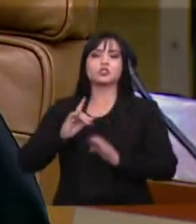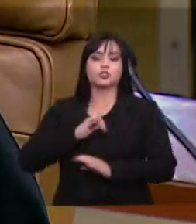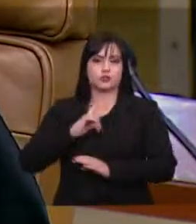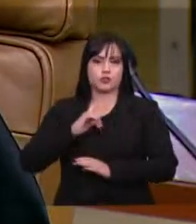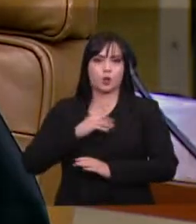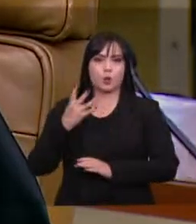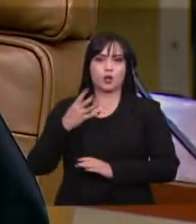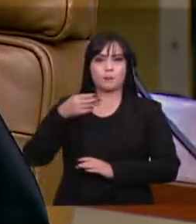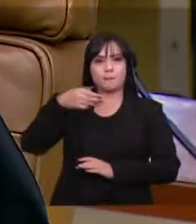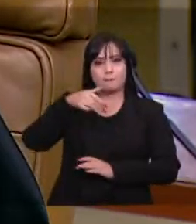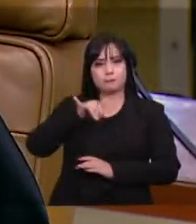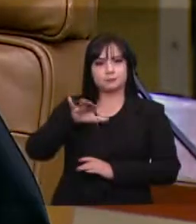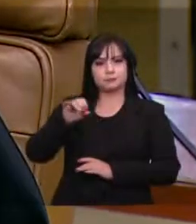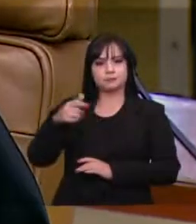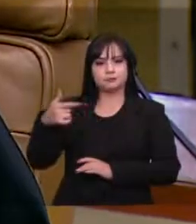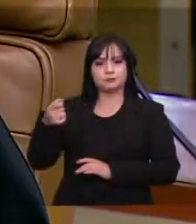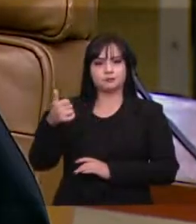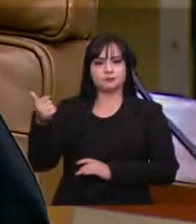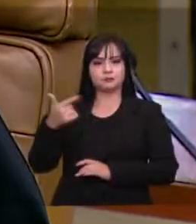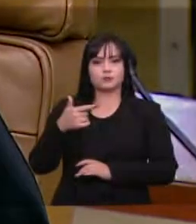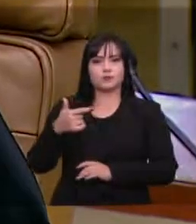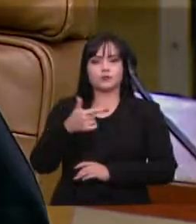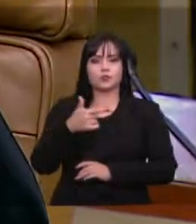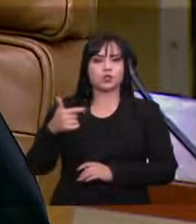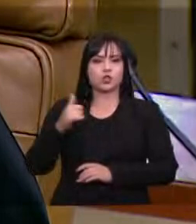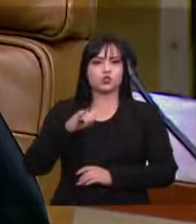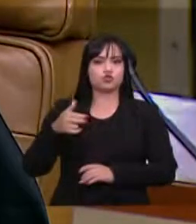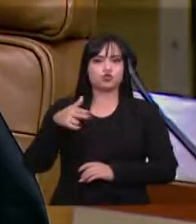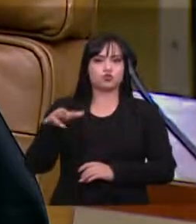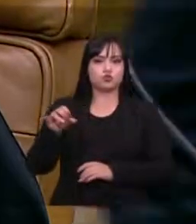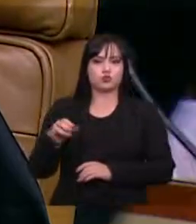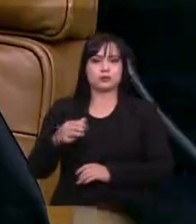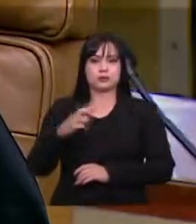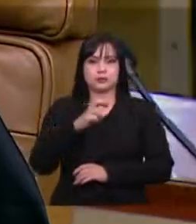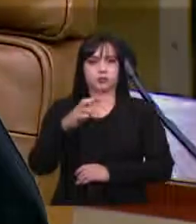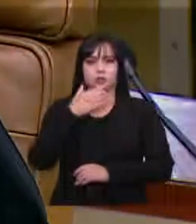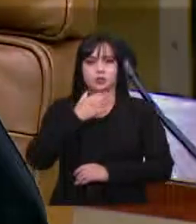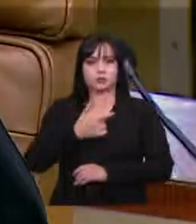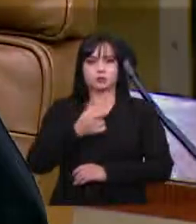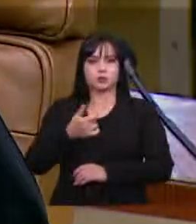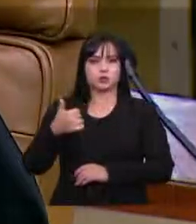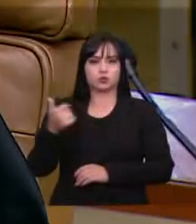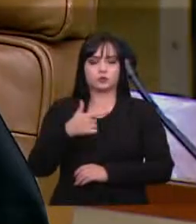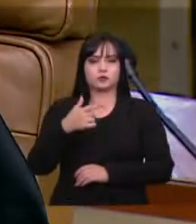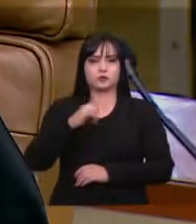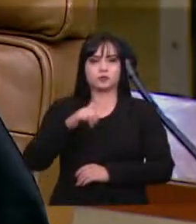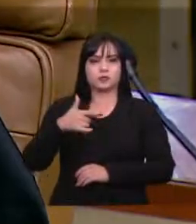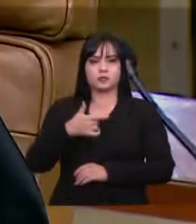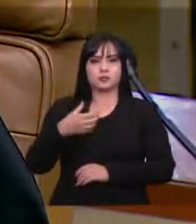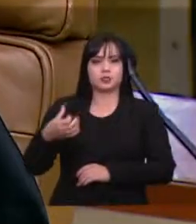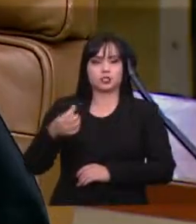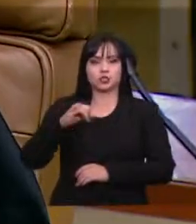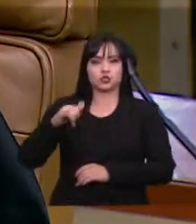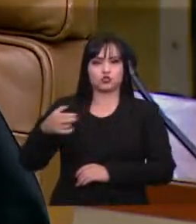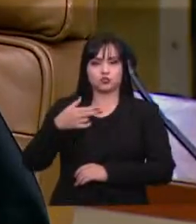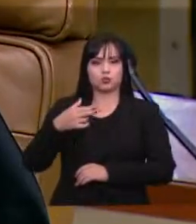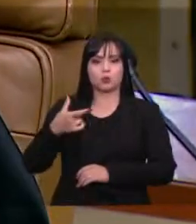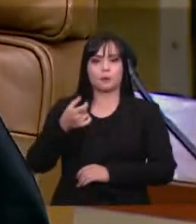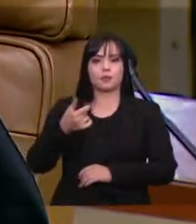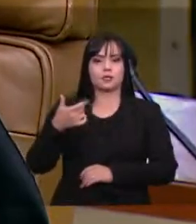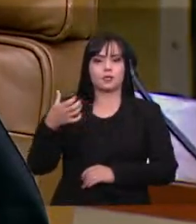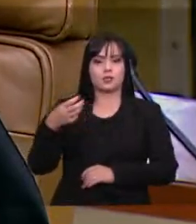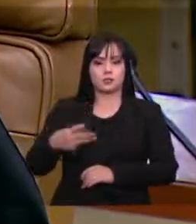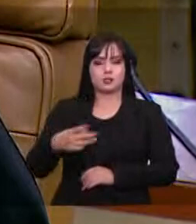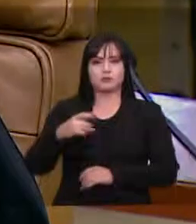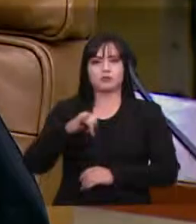der 4 de maio de 2012 21 de Junho de 2012 5 de dezembro 2012 26 de junho de 2013 27